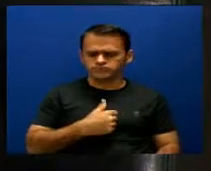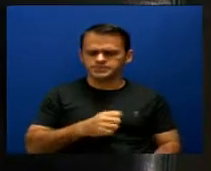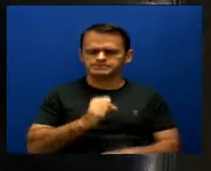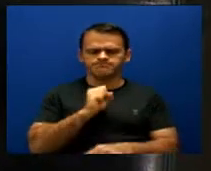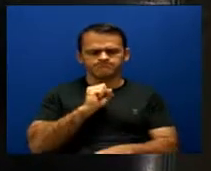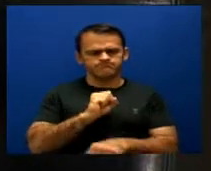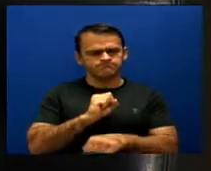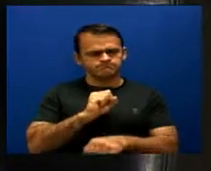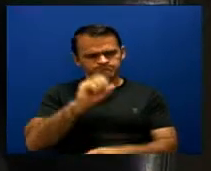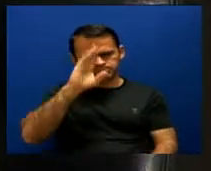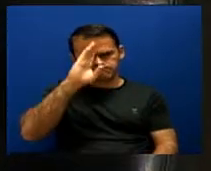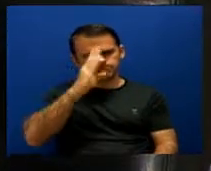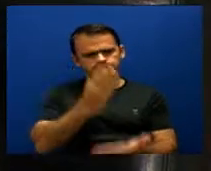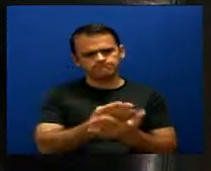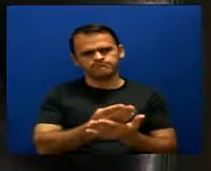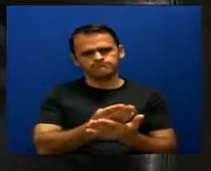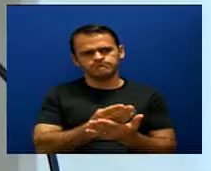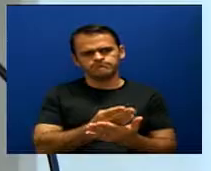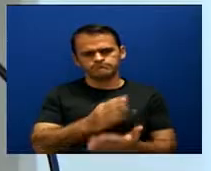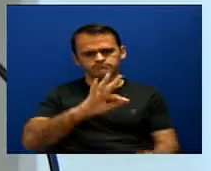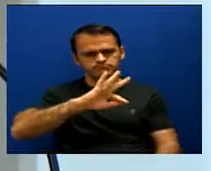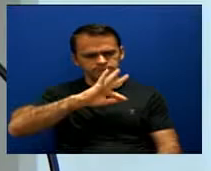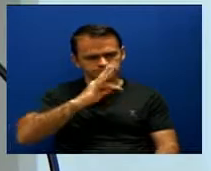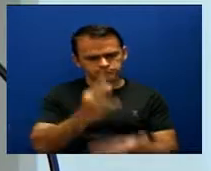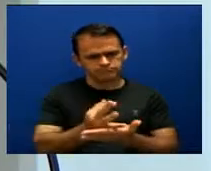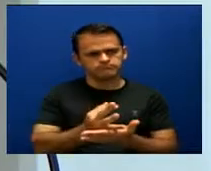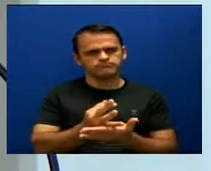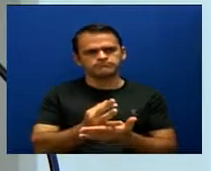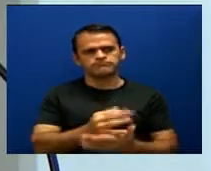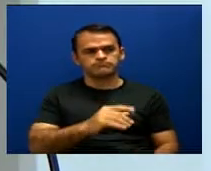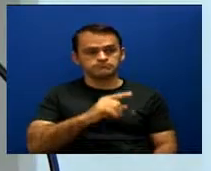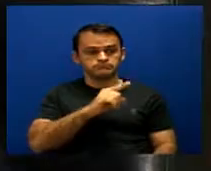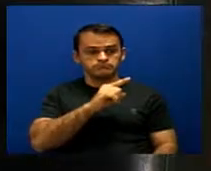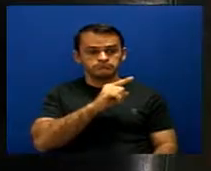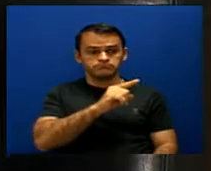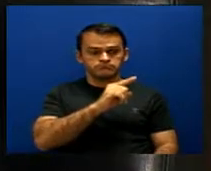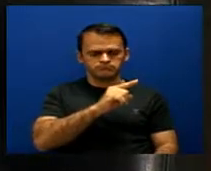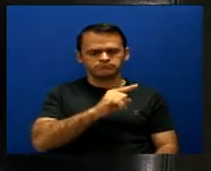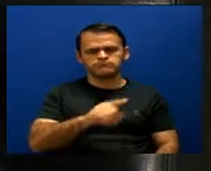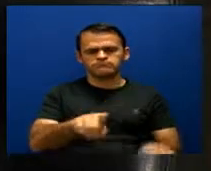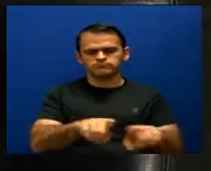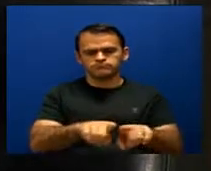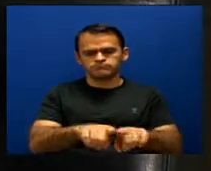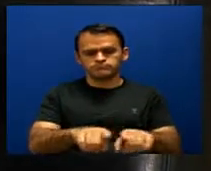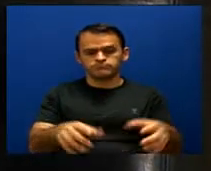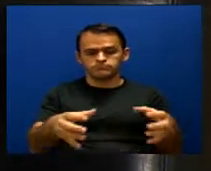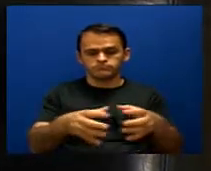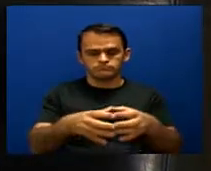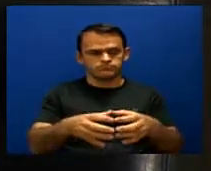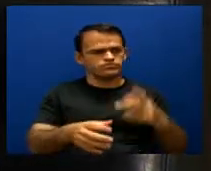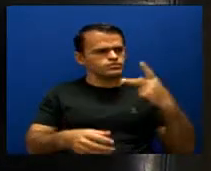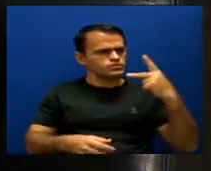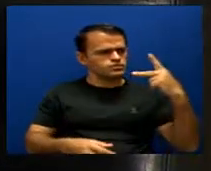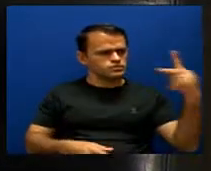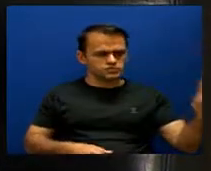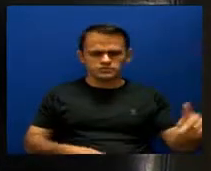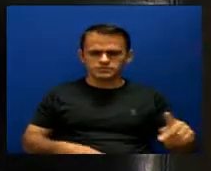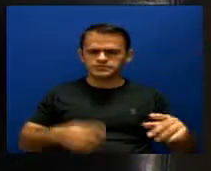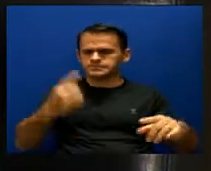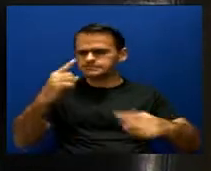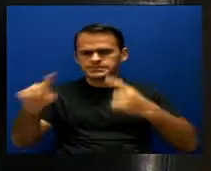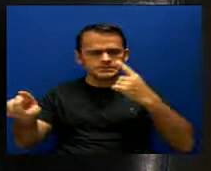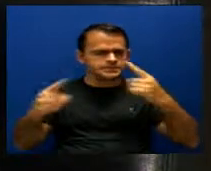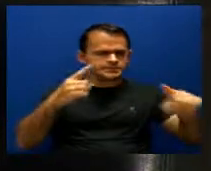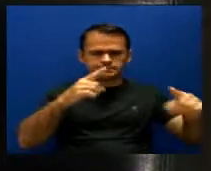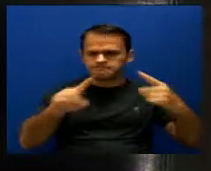acredito e tenho fé de que o senhor vai fazer, o senhor e sua equipe, uma ótima gestão em frente à Santa Casa. Eu acho que